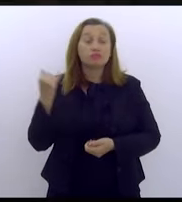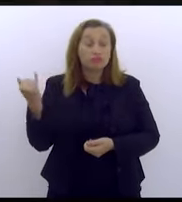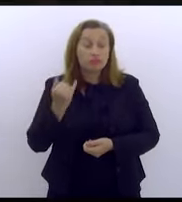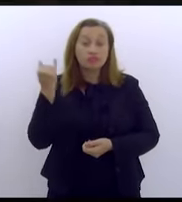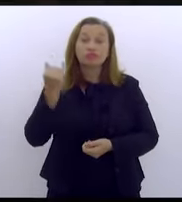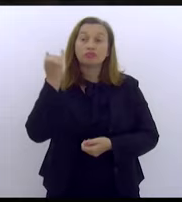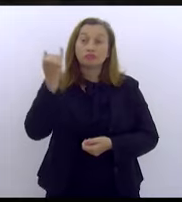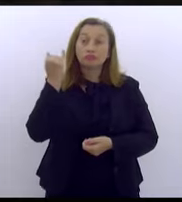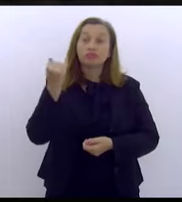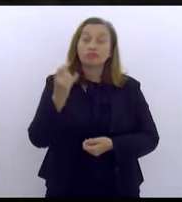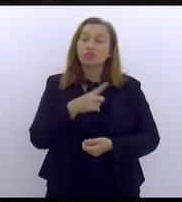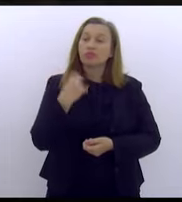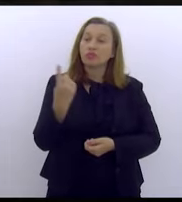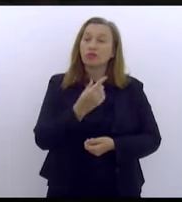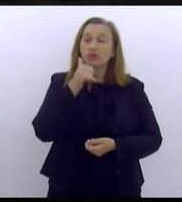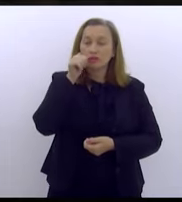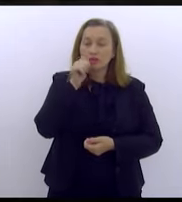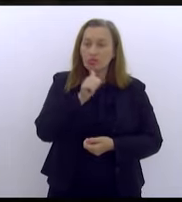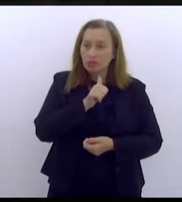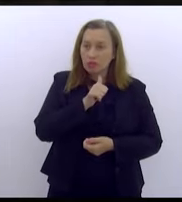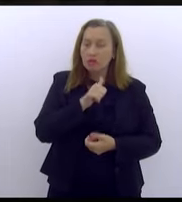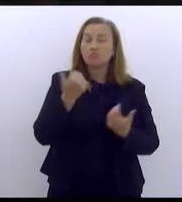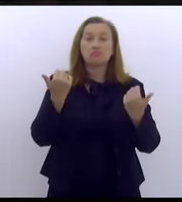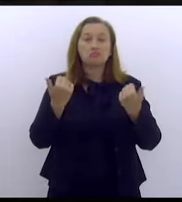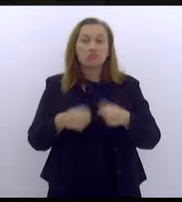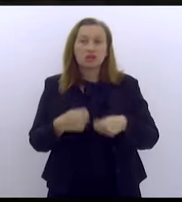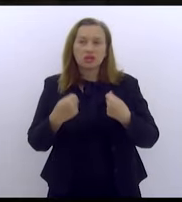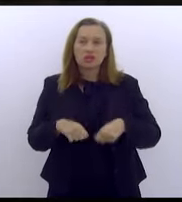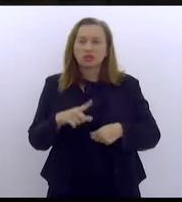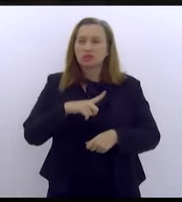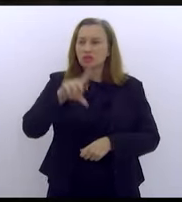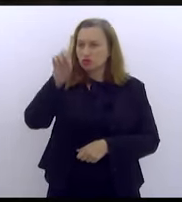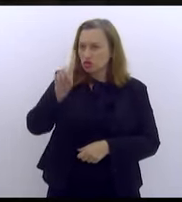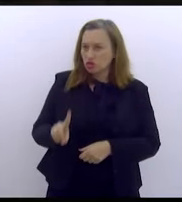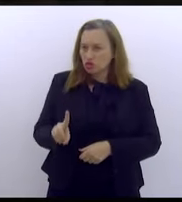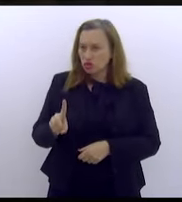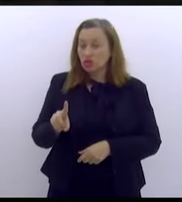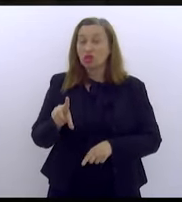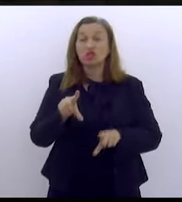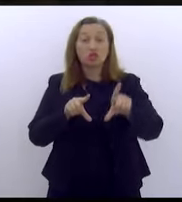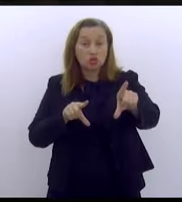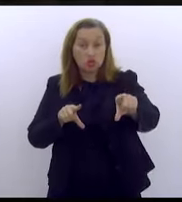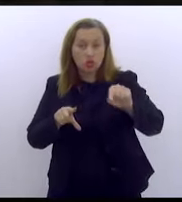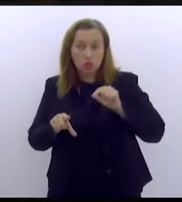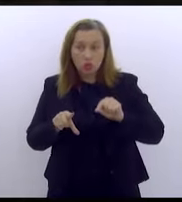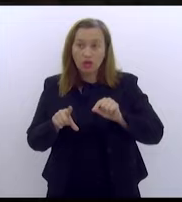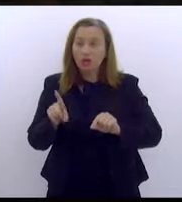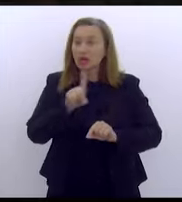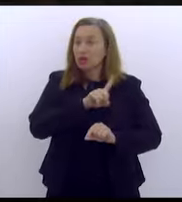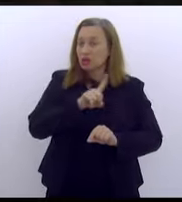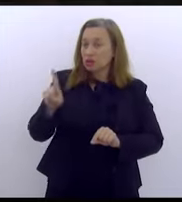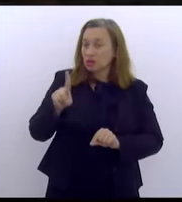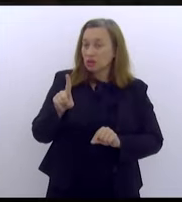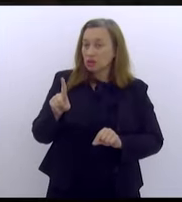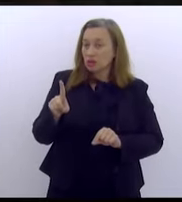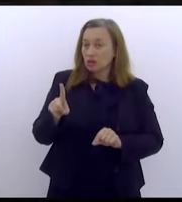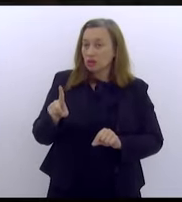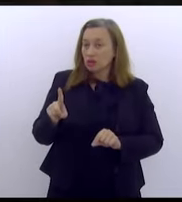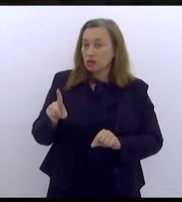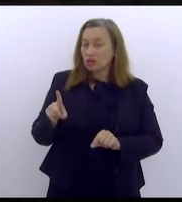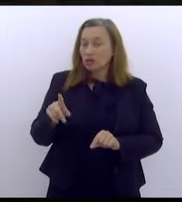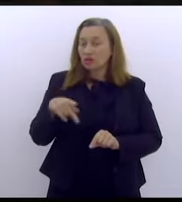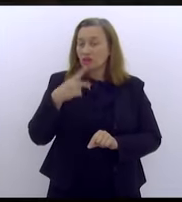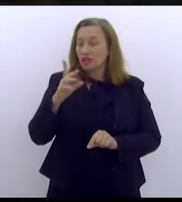importante. Nossas mulheres precisam ter o direito da escolha e não ser tratada como